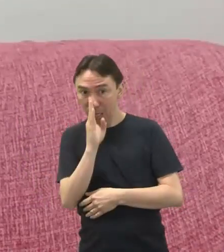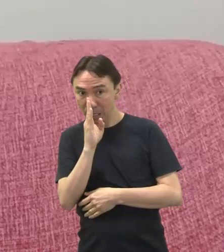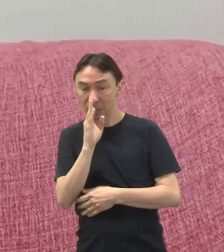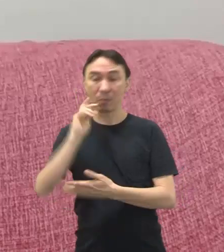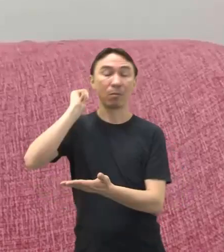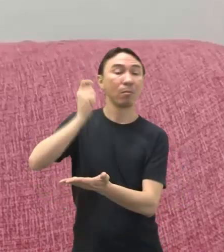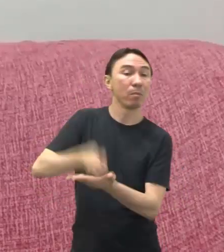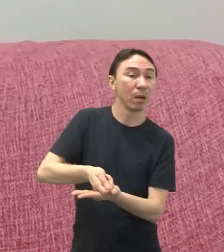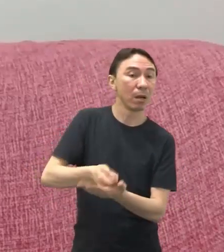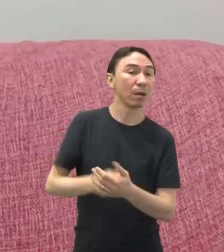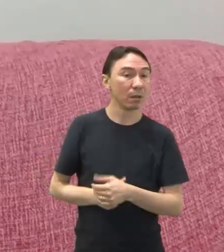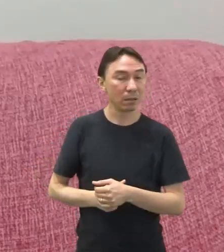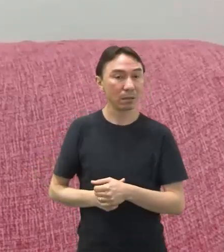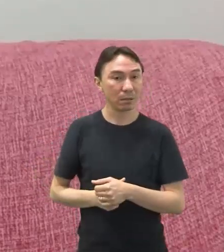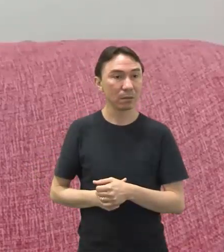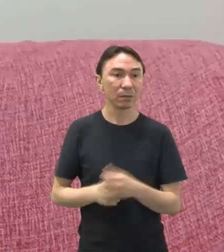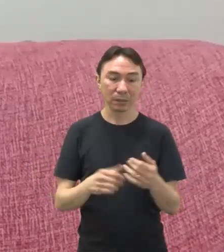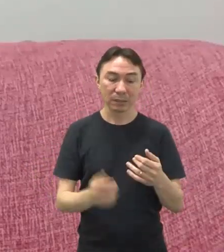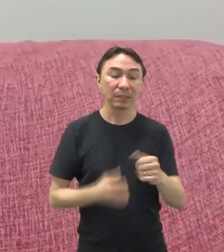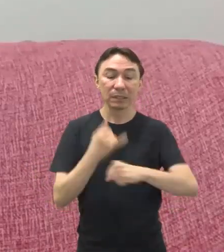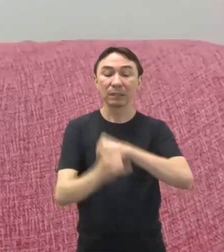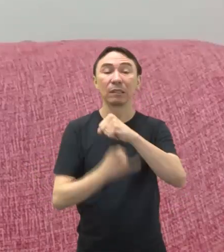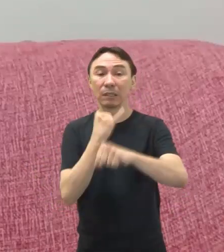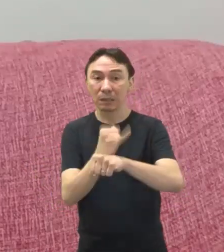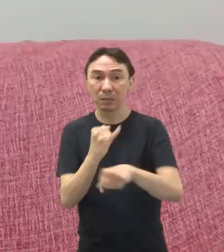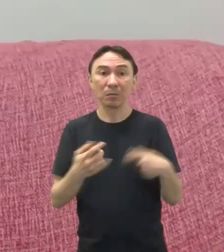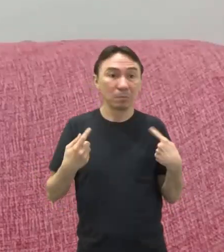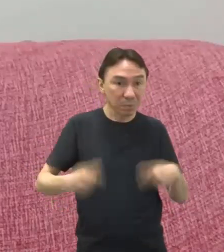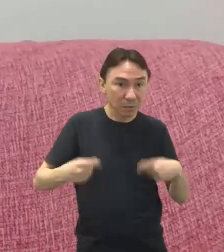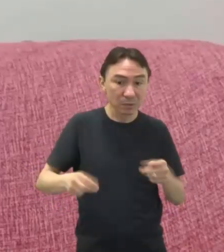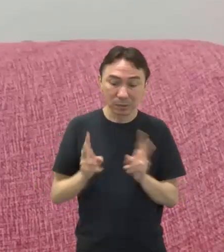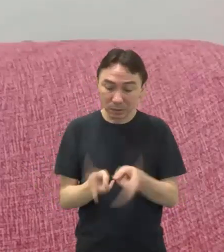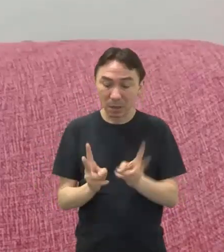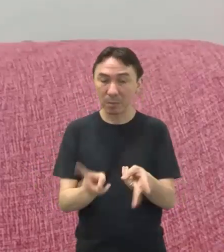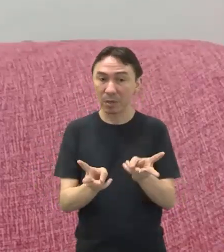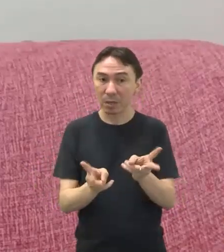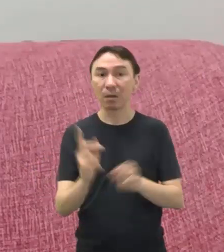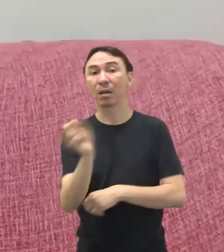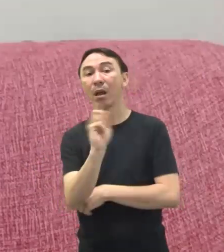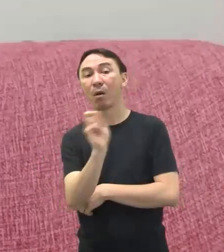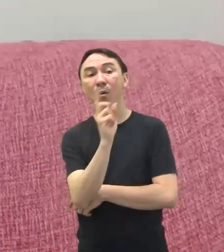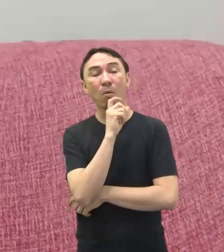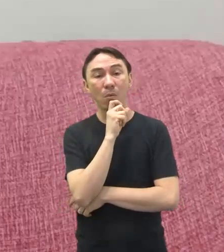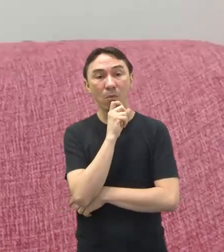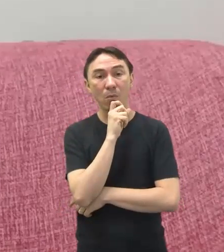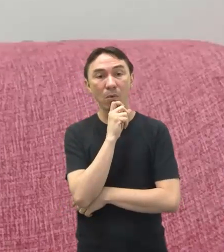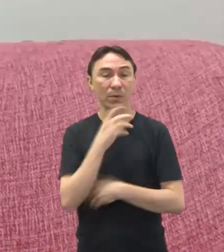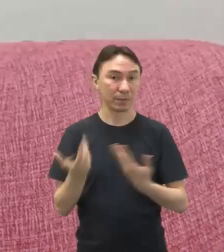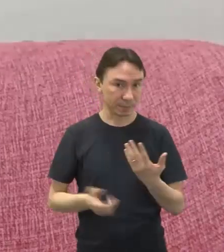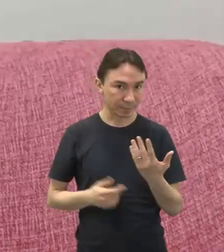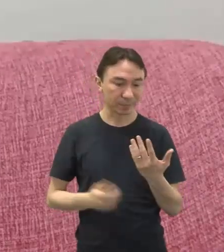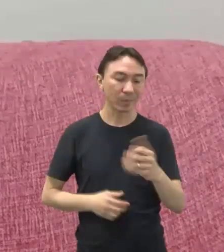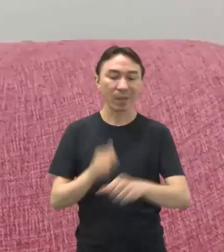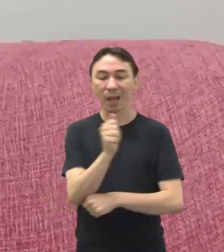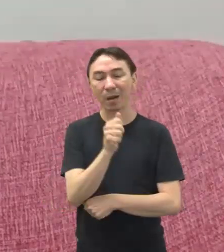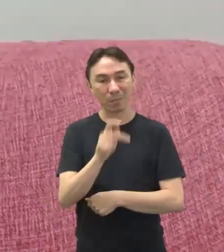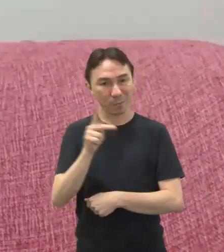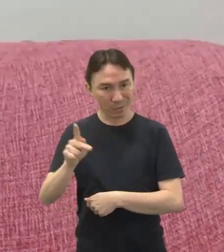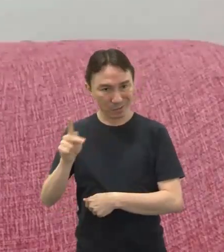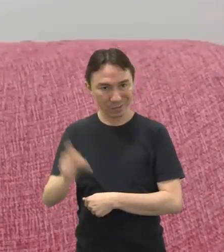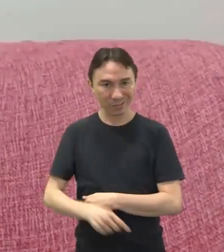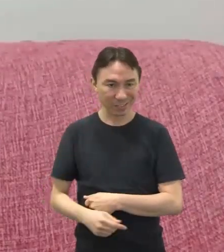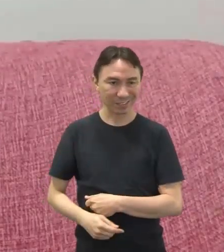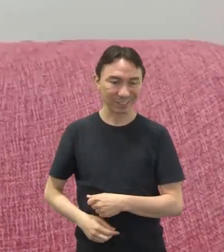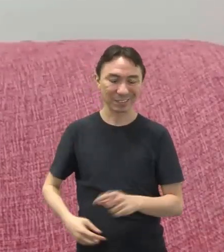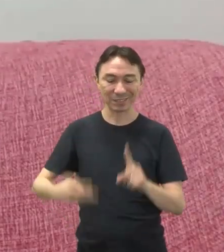tem internet é preciso considerar todos esses fatores nas lojas de aplicativos nós